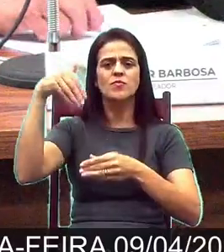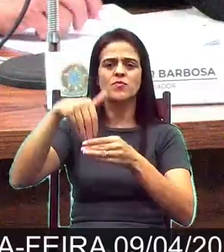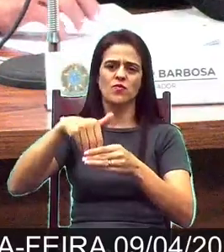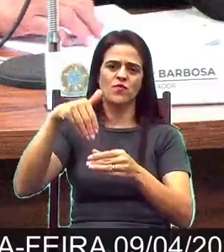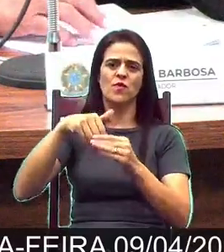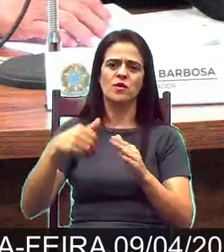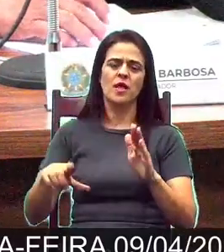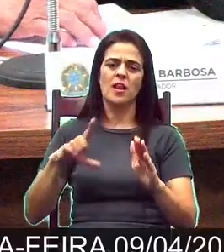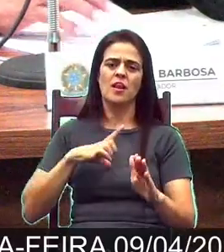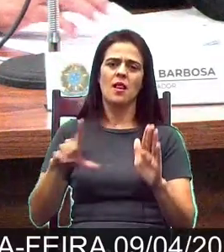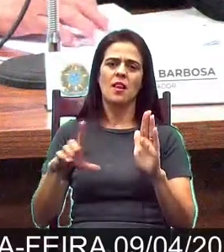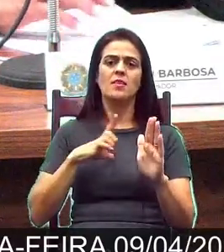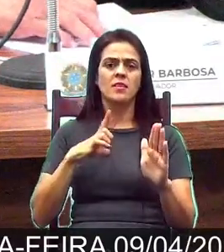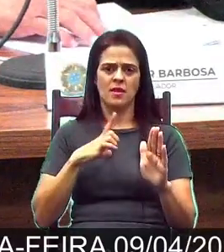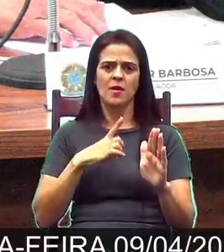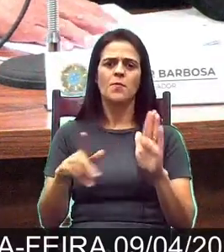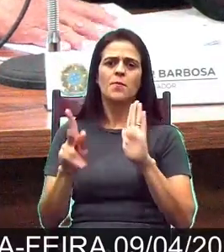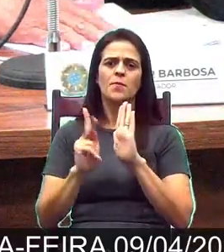elevada estima e